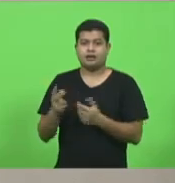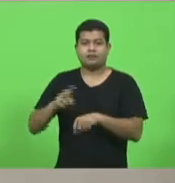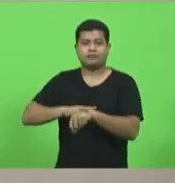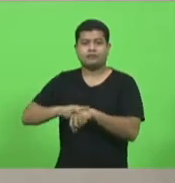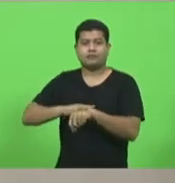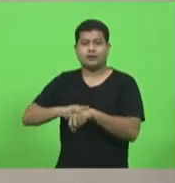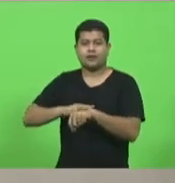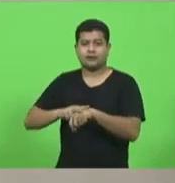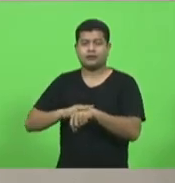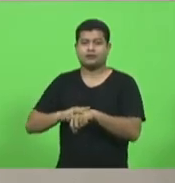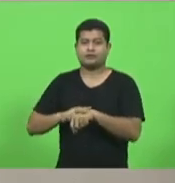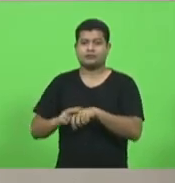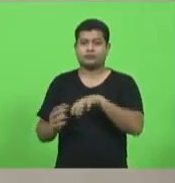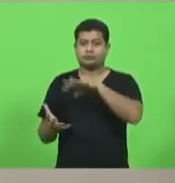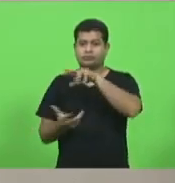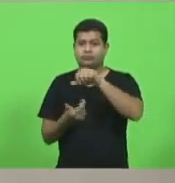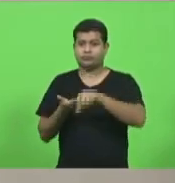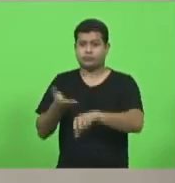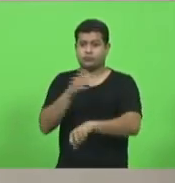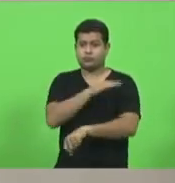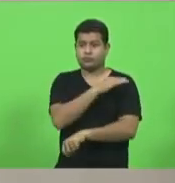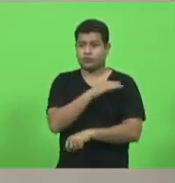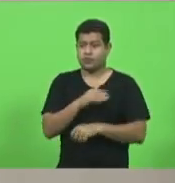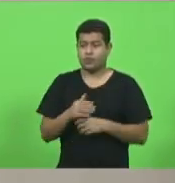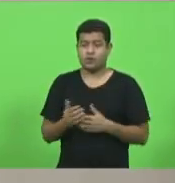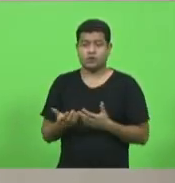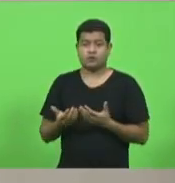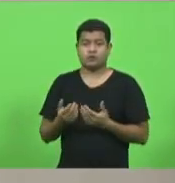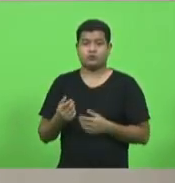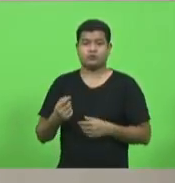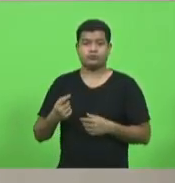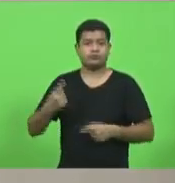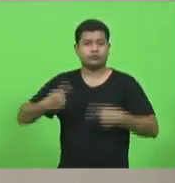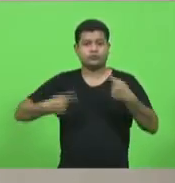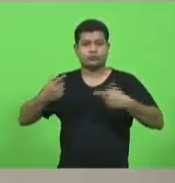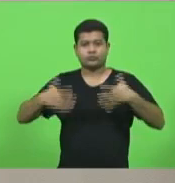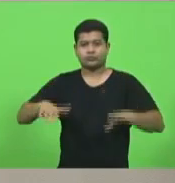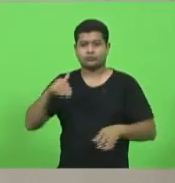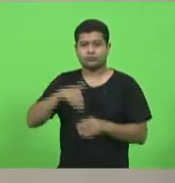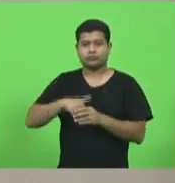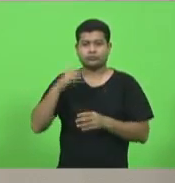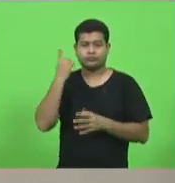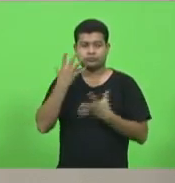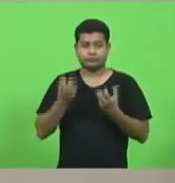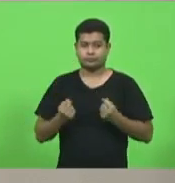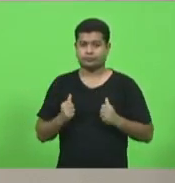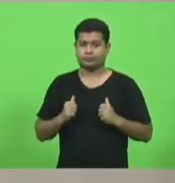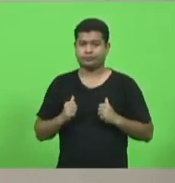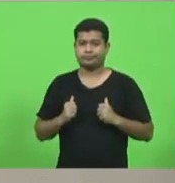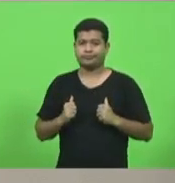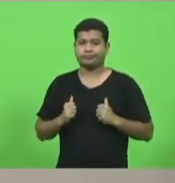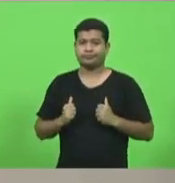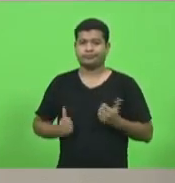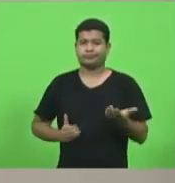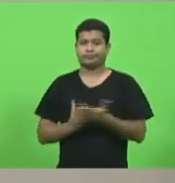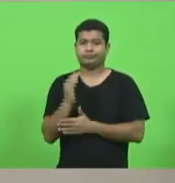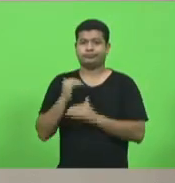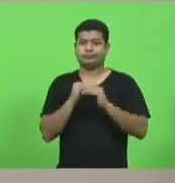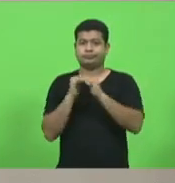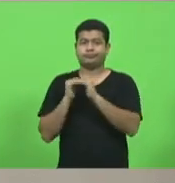discussão. Não havendo quem queira discutir, é em votação. Deputados que aprovam, permaneçam como se encontra. Aprovado por